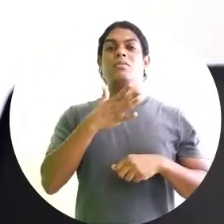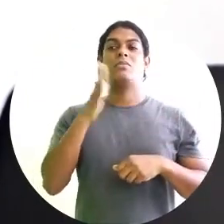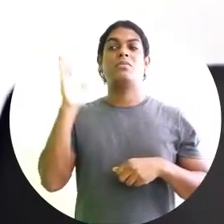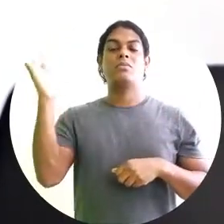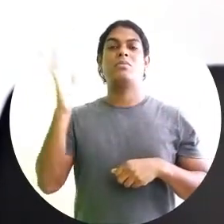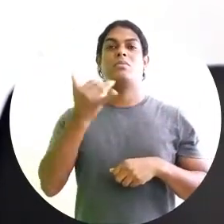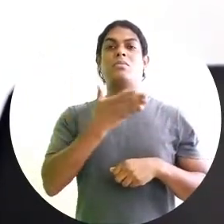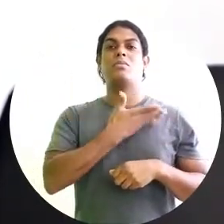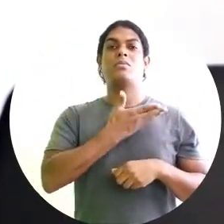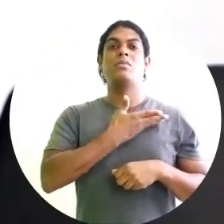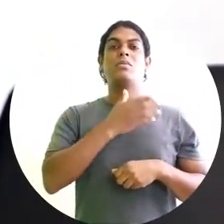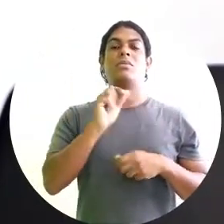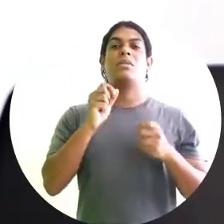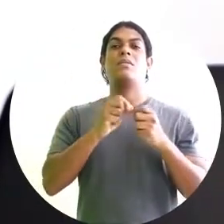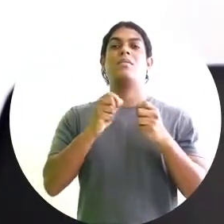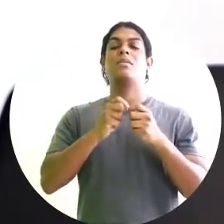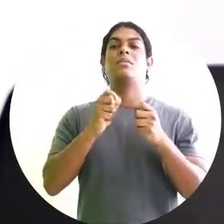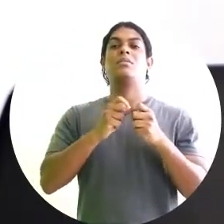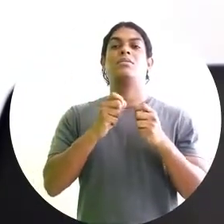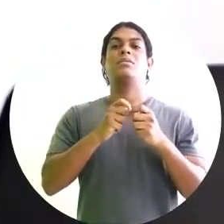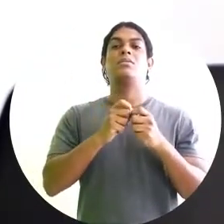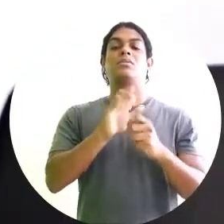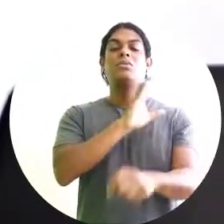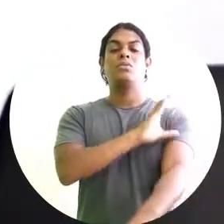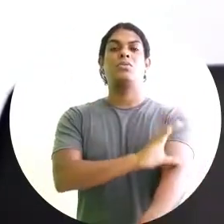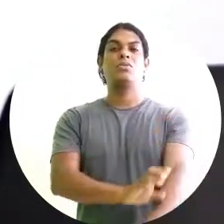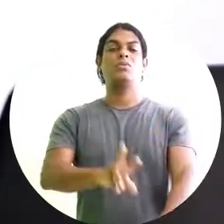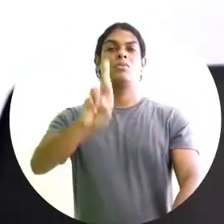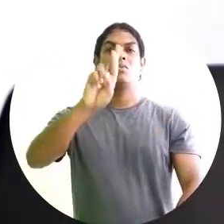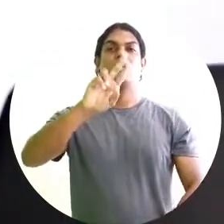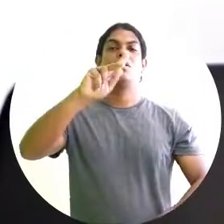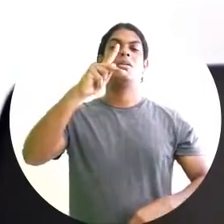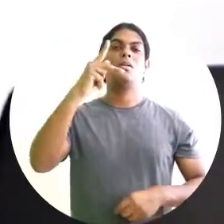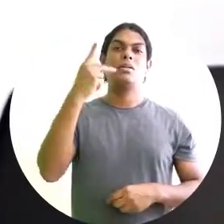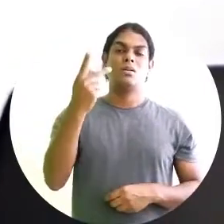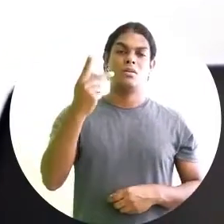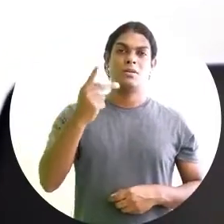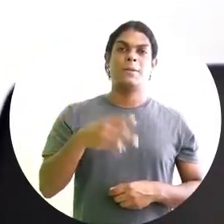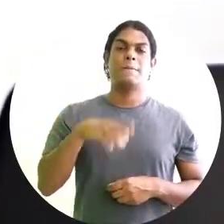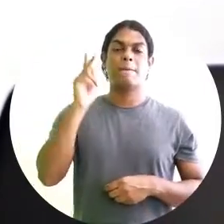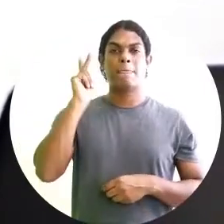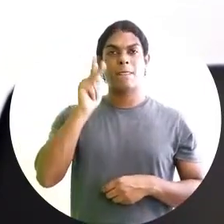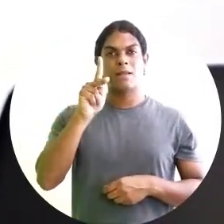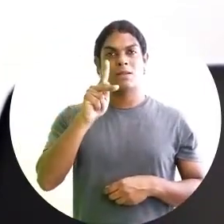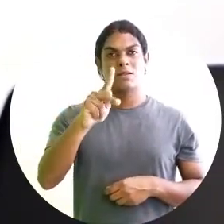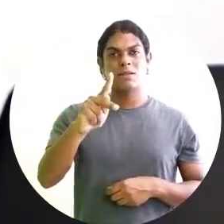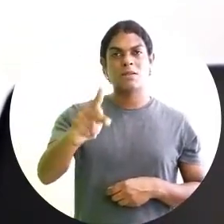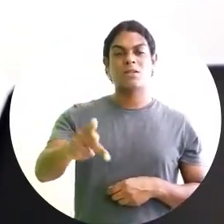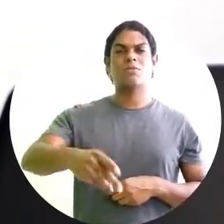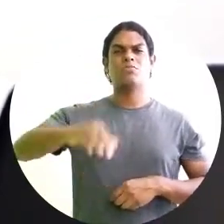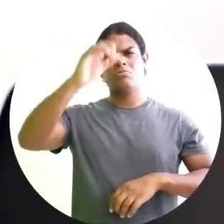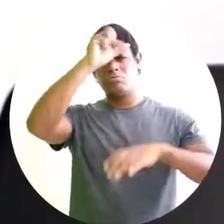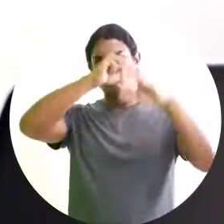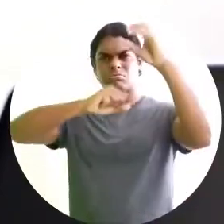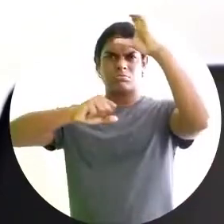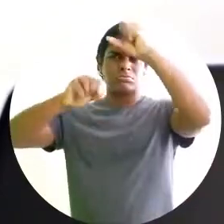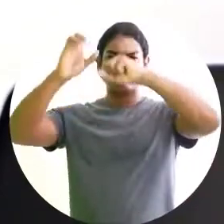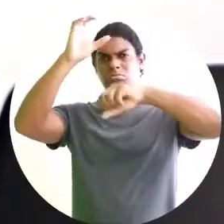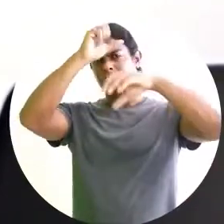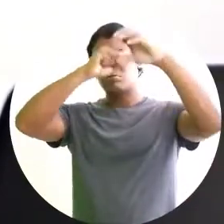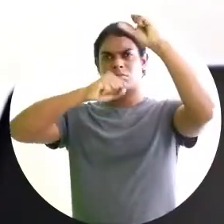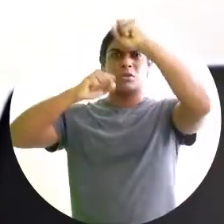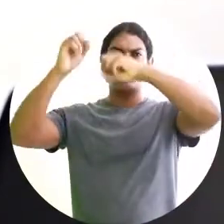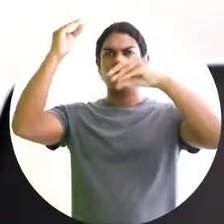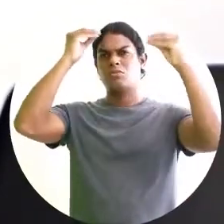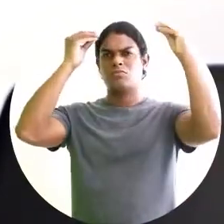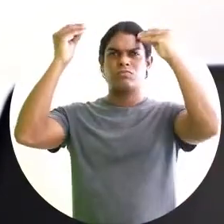fazendo o curso de RH, de recursos humanos, buscar sempre aumentar seu conhecimento e, com isso, ter